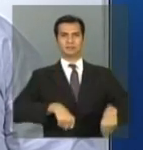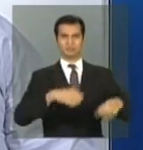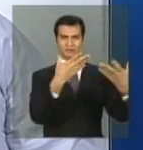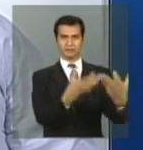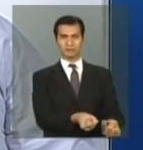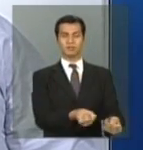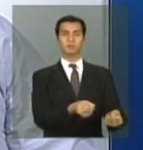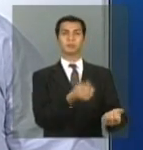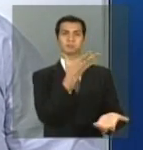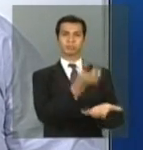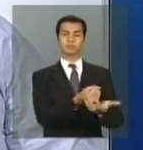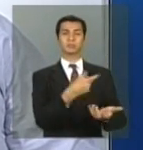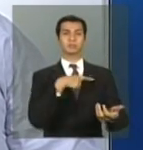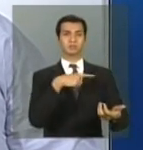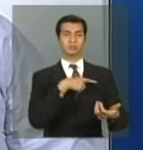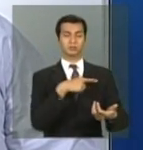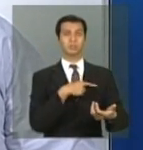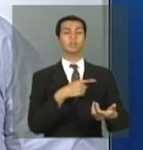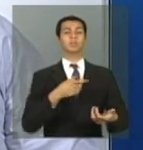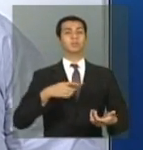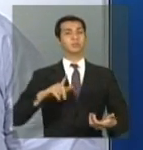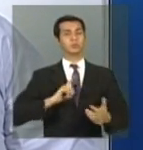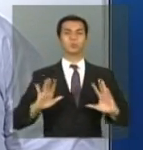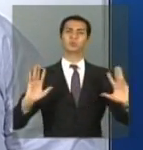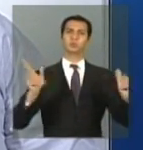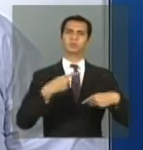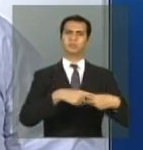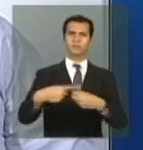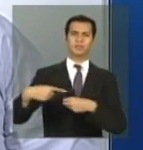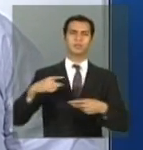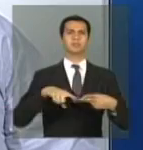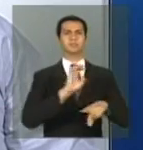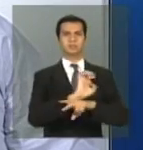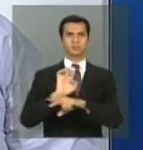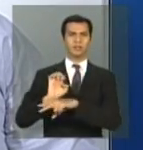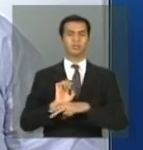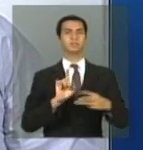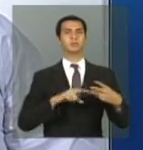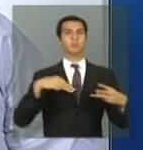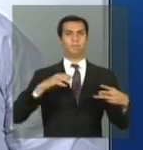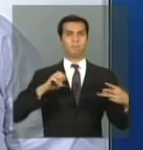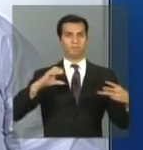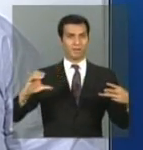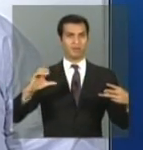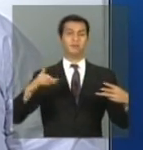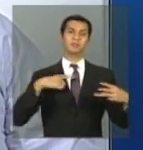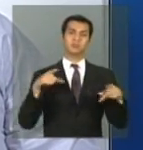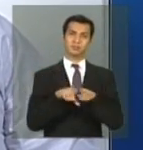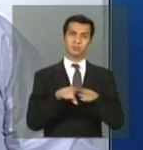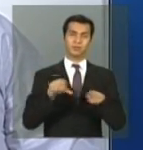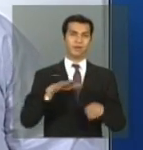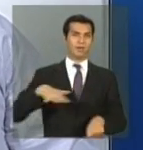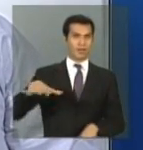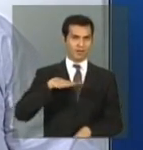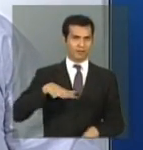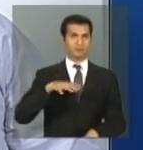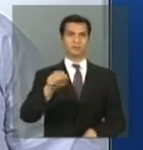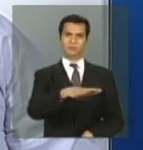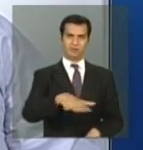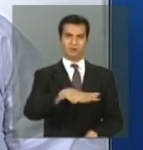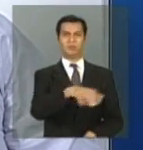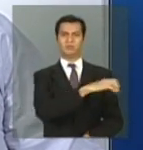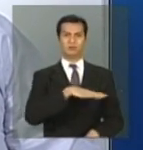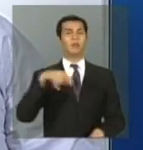rede entre os entes federativos, né, MEC, Estado, municípios e também as áreas, né? A educação também, ela